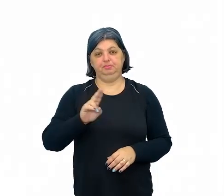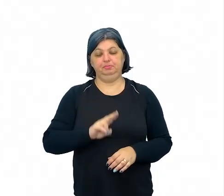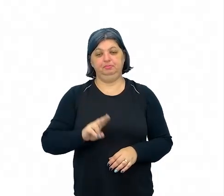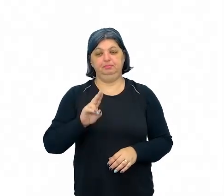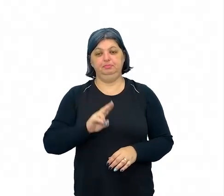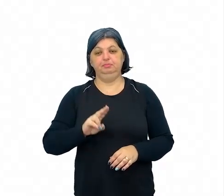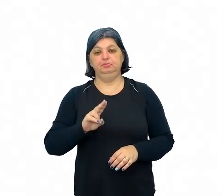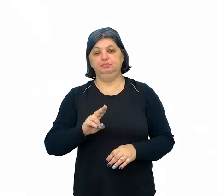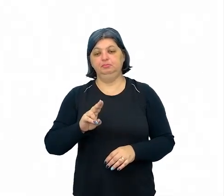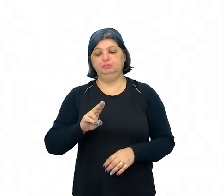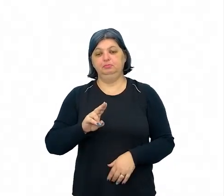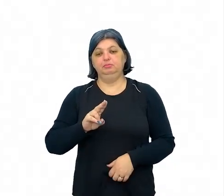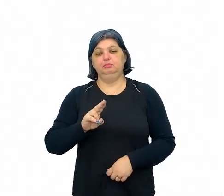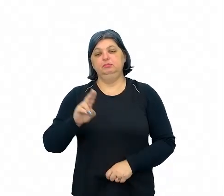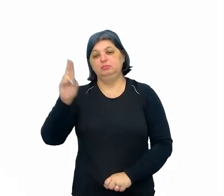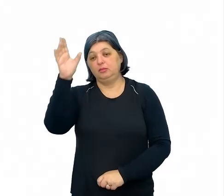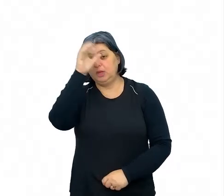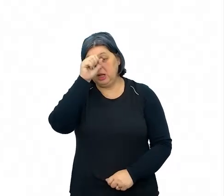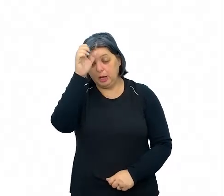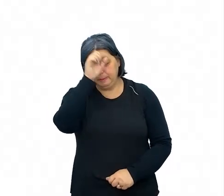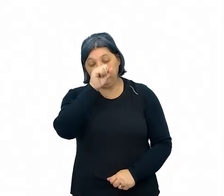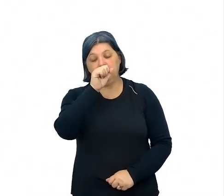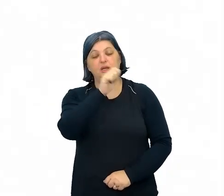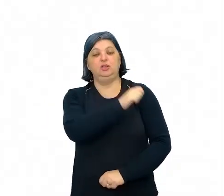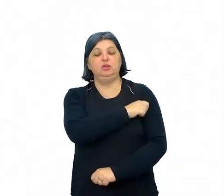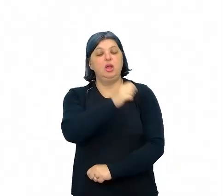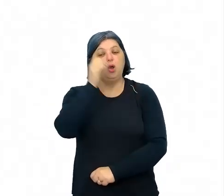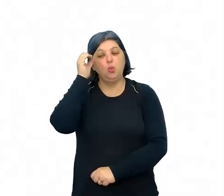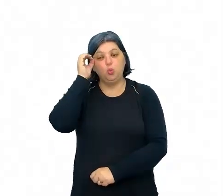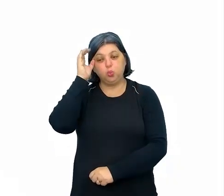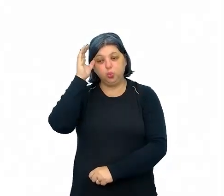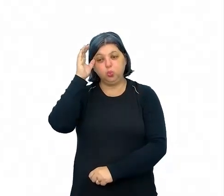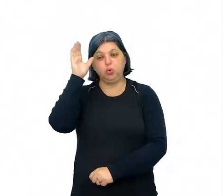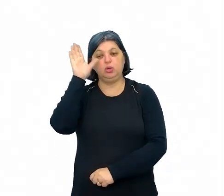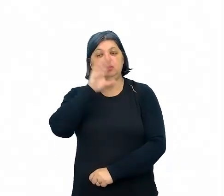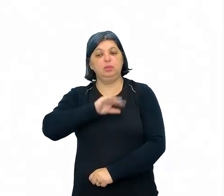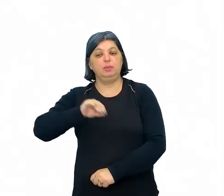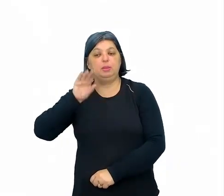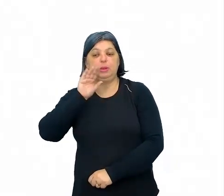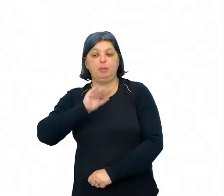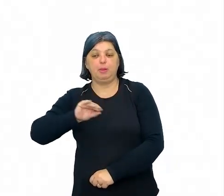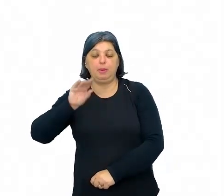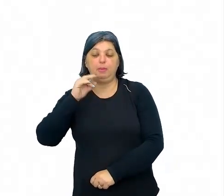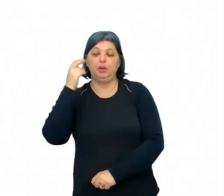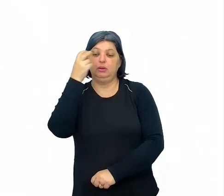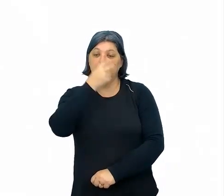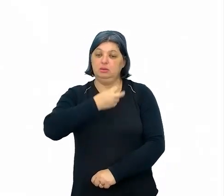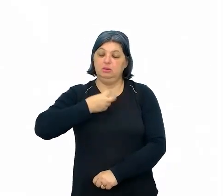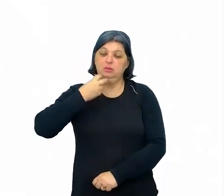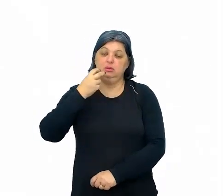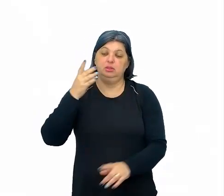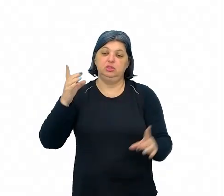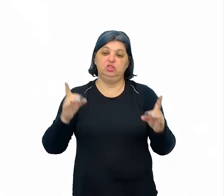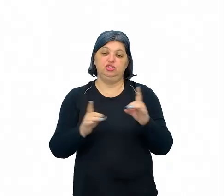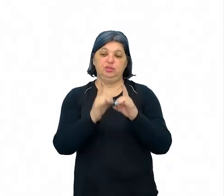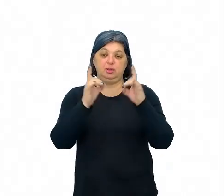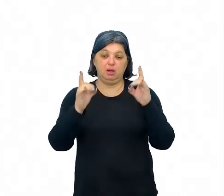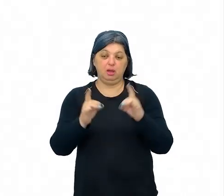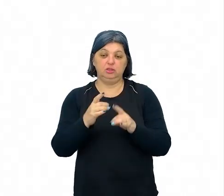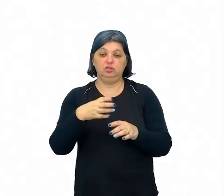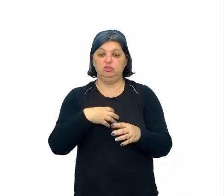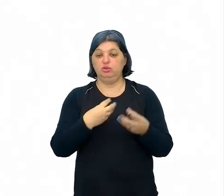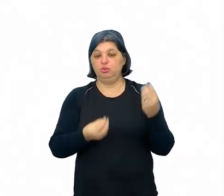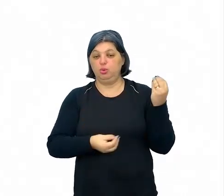vezes aprenderão muito mais, né, com a nossa fala, com a nossa didática, com a maneira como a gente pensou de levar